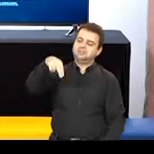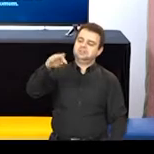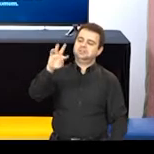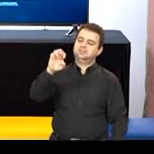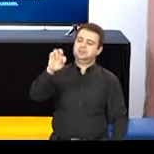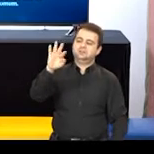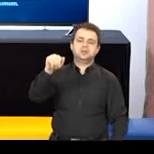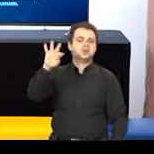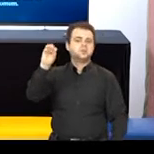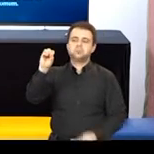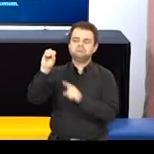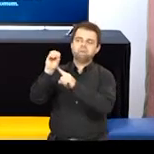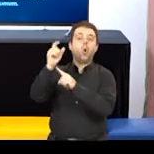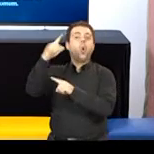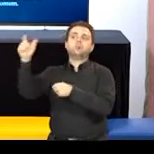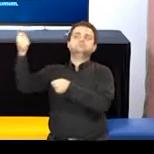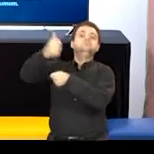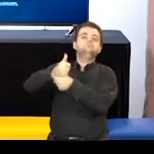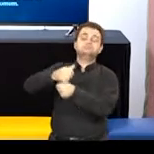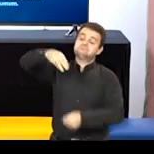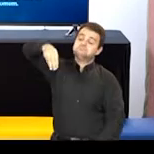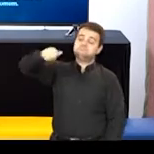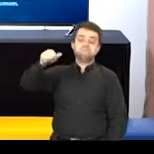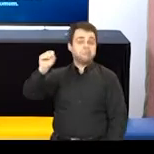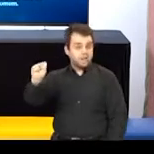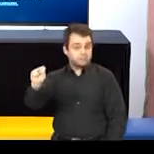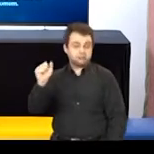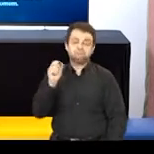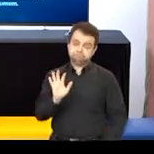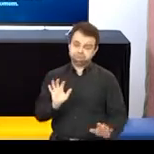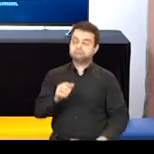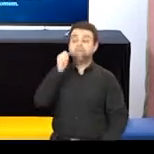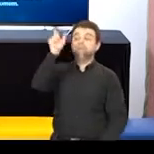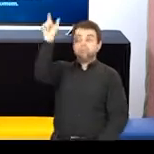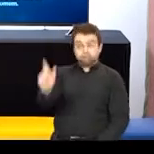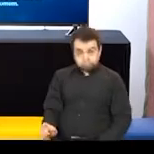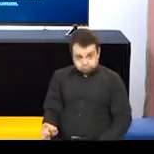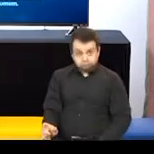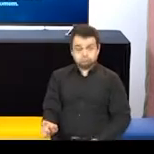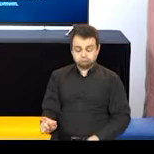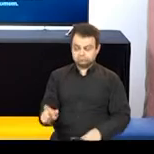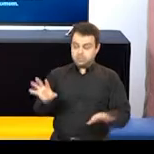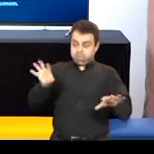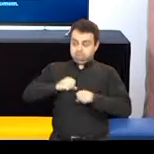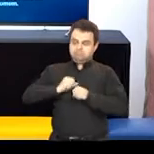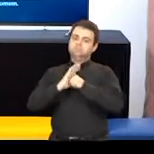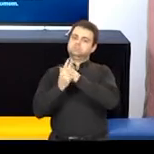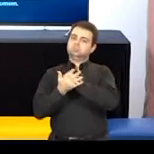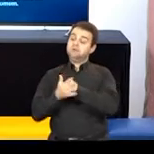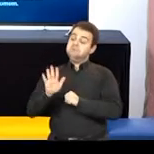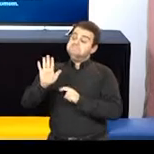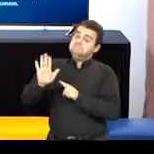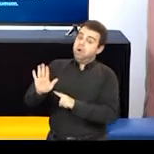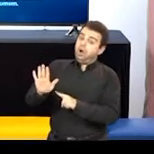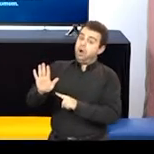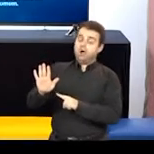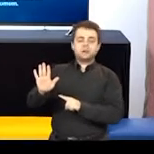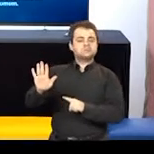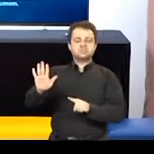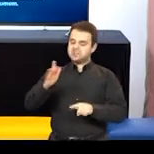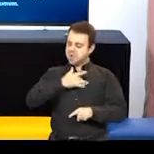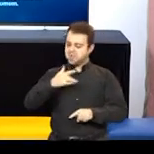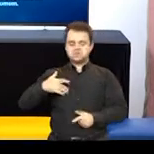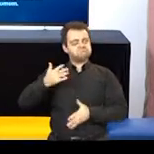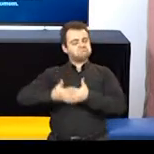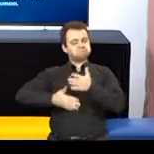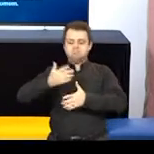mas. Juliana contraiu o coronavírus, mas não teve complicações em sua saúde. Poderia usar também o no